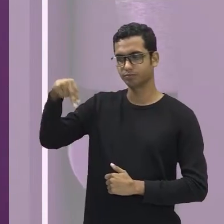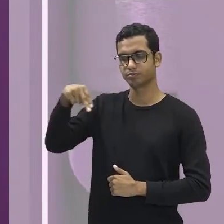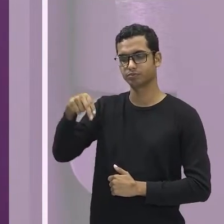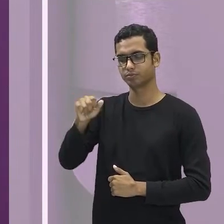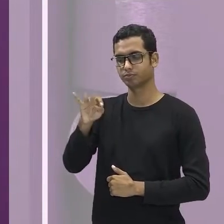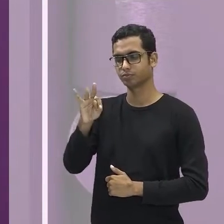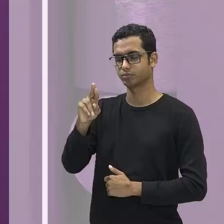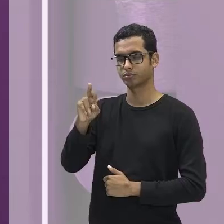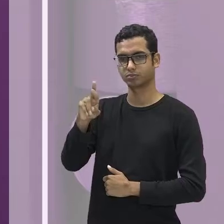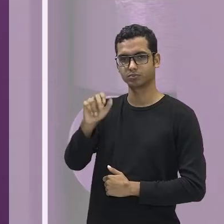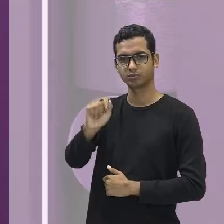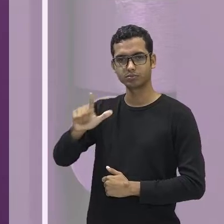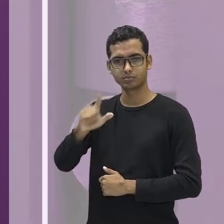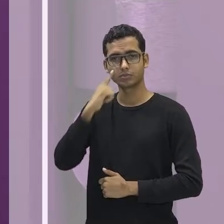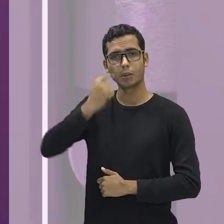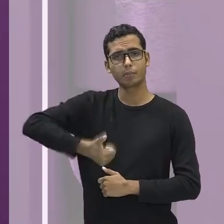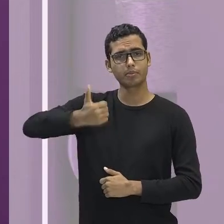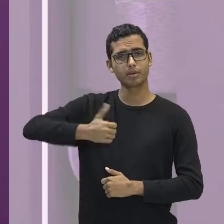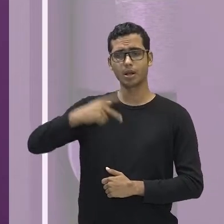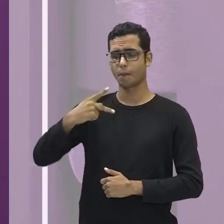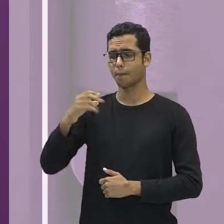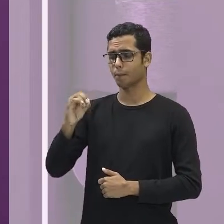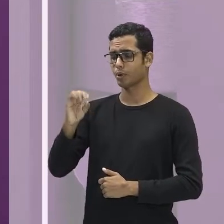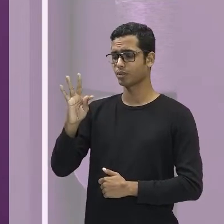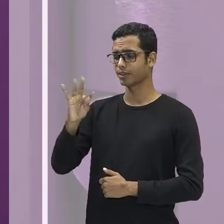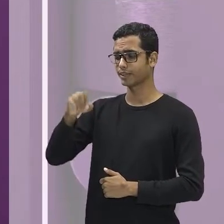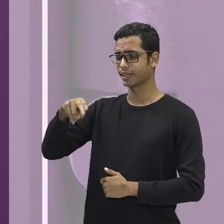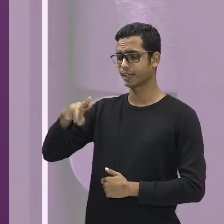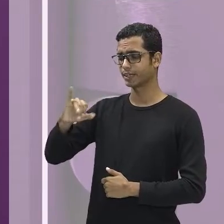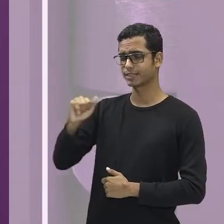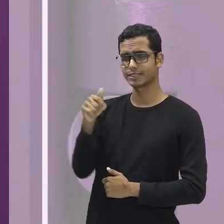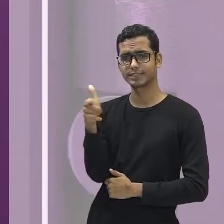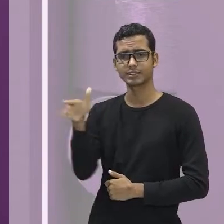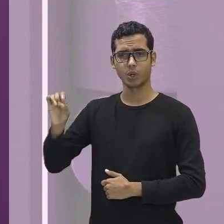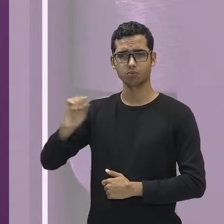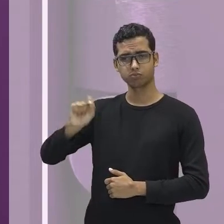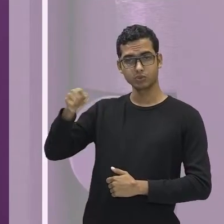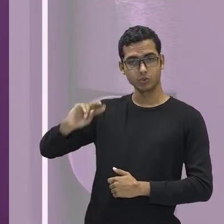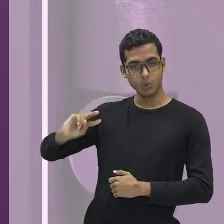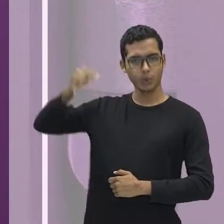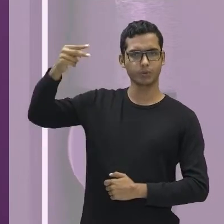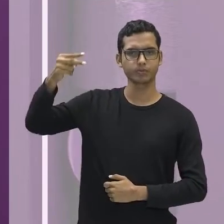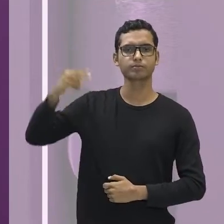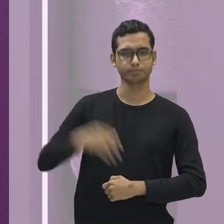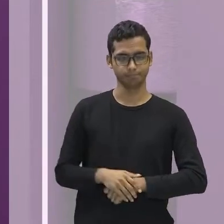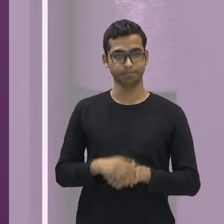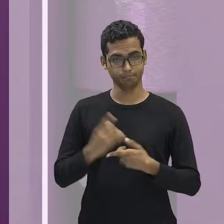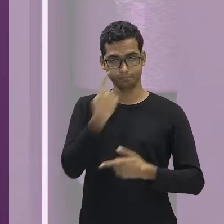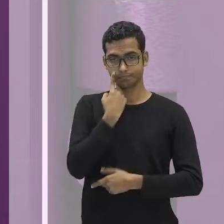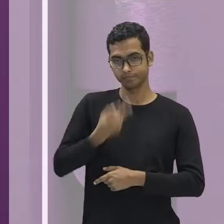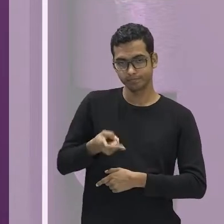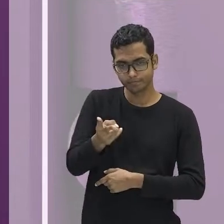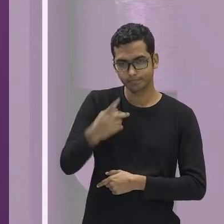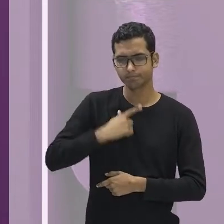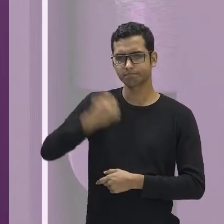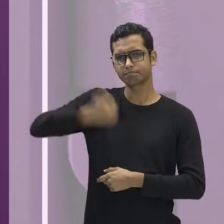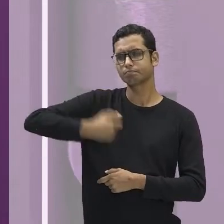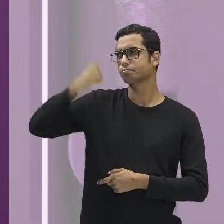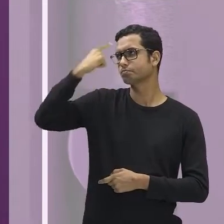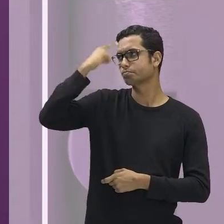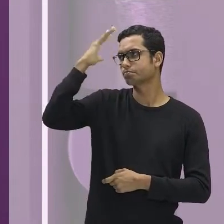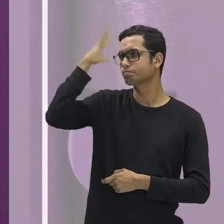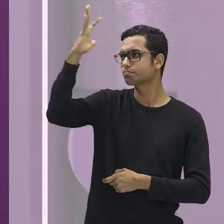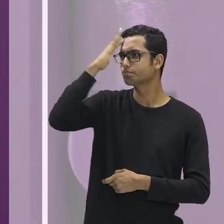é potenciação, não é? A gente ouve aí falar no dia a dia sobre potenciação e o primeiro pensamento que nós temos